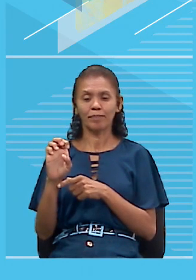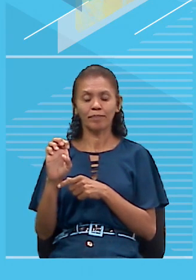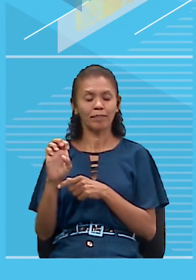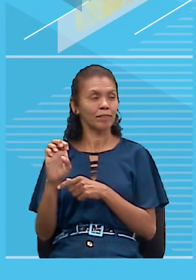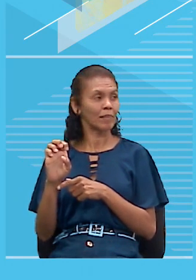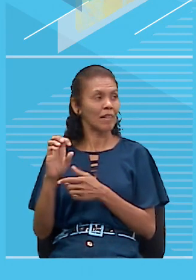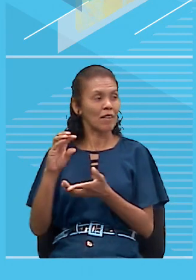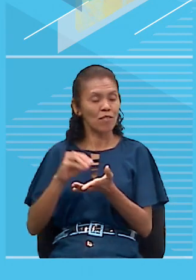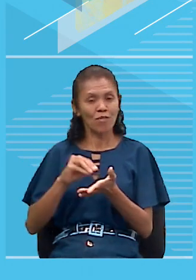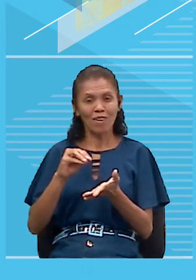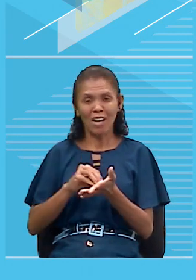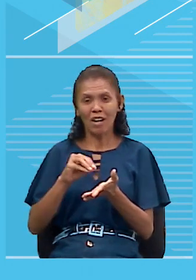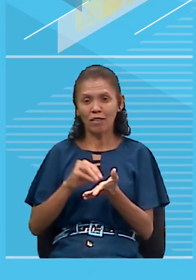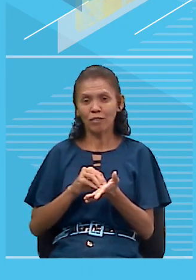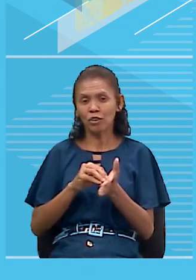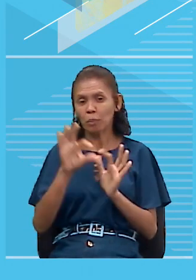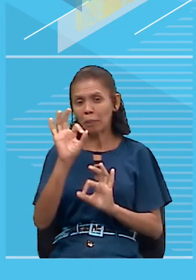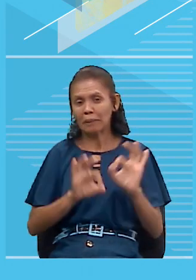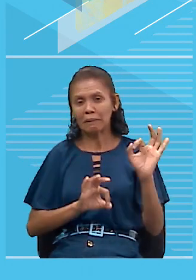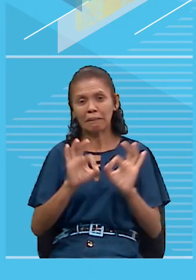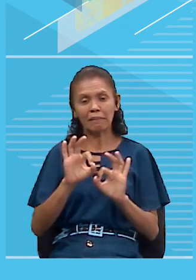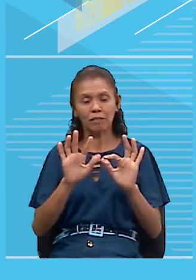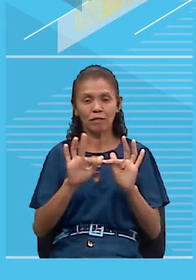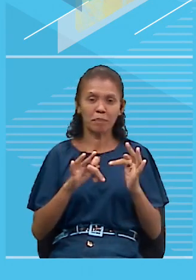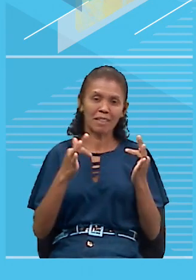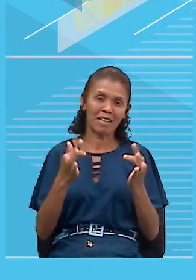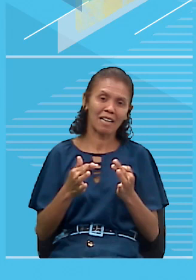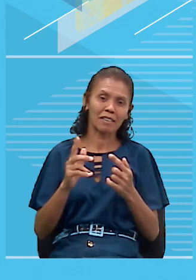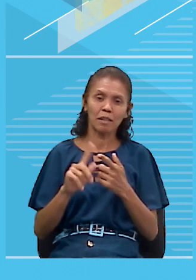falta de incentivo a meta dos anticoncepcionais